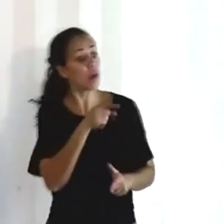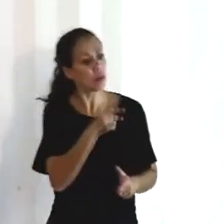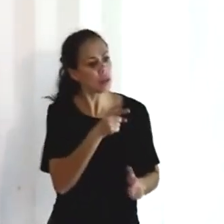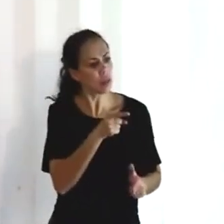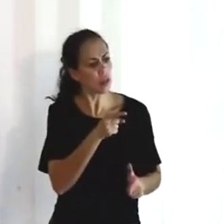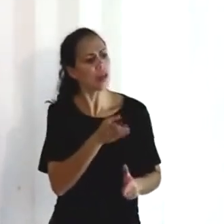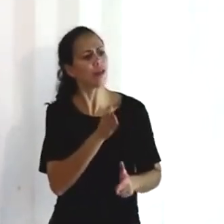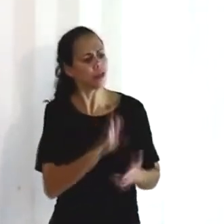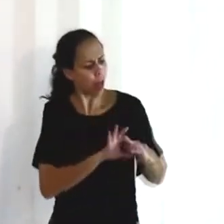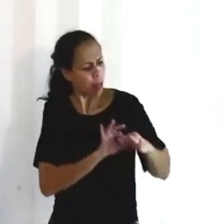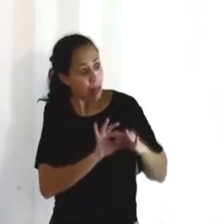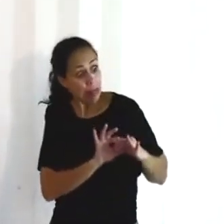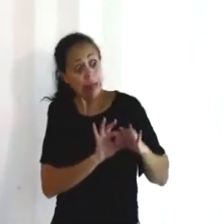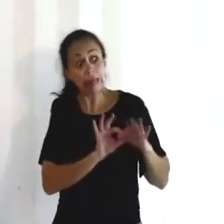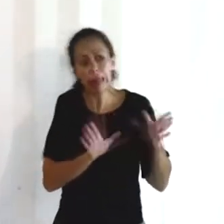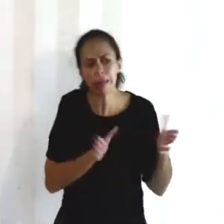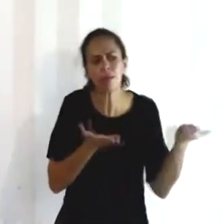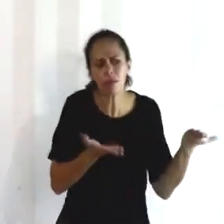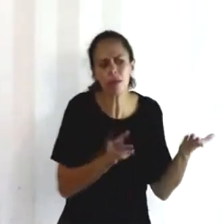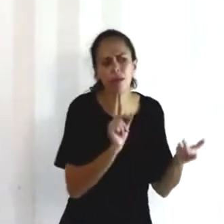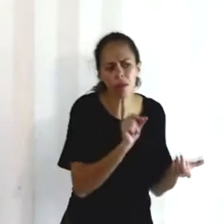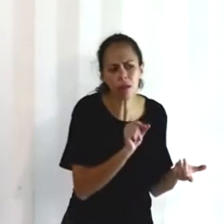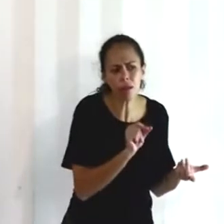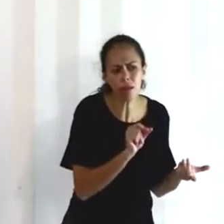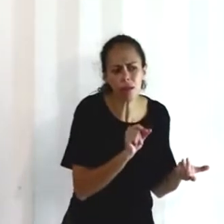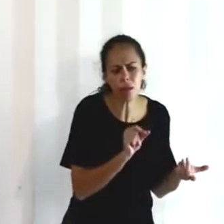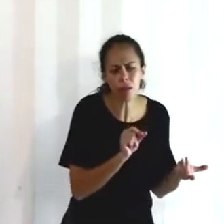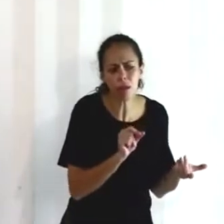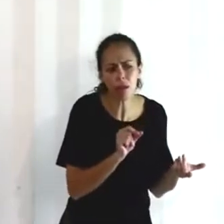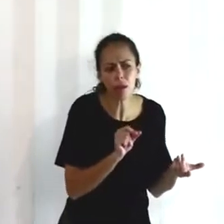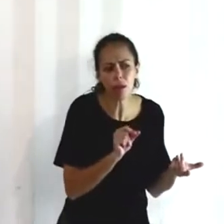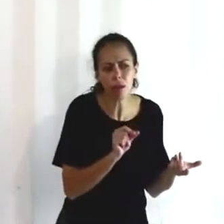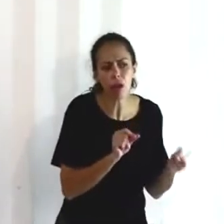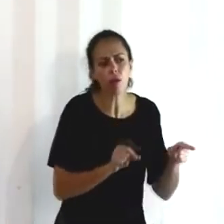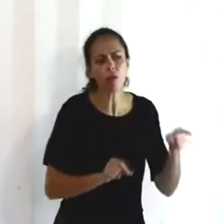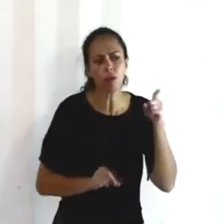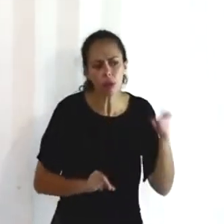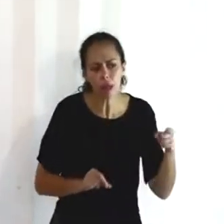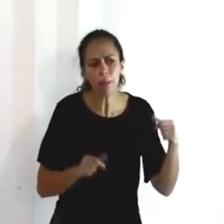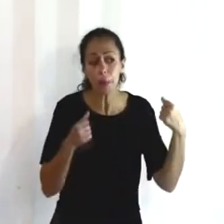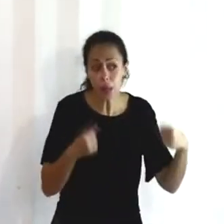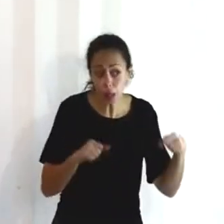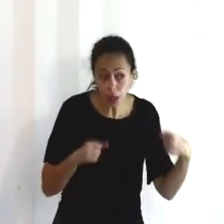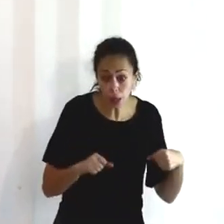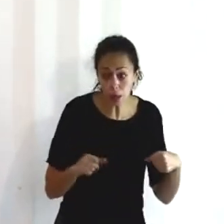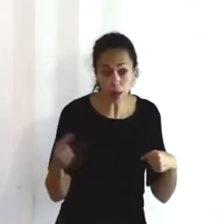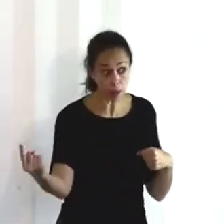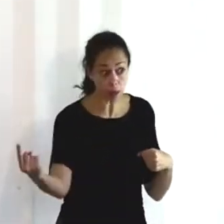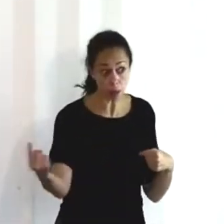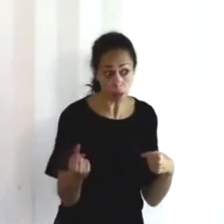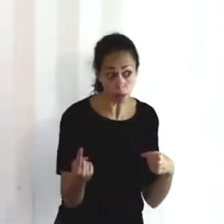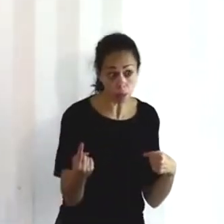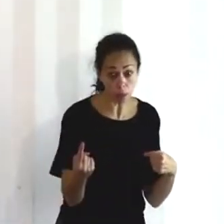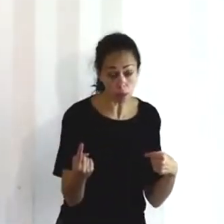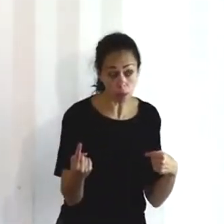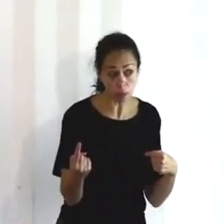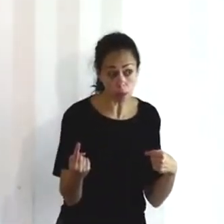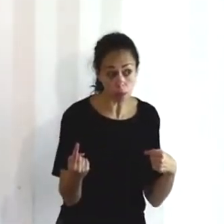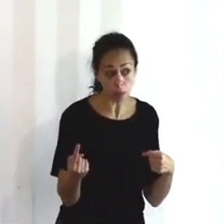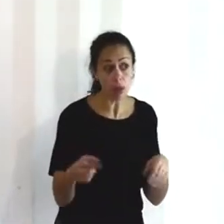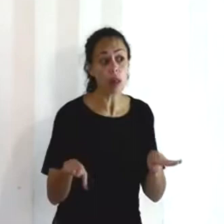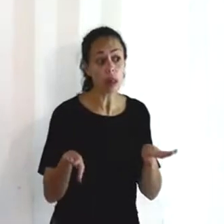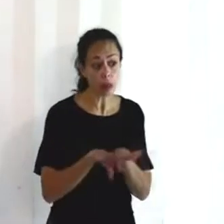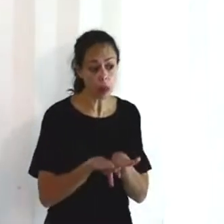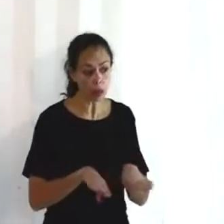não devias tu igualmente compadecer-se do teu conservo, como eu também